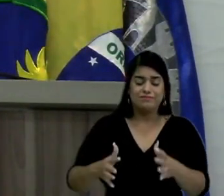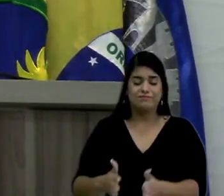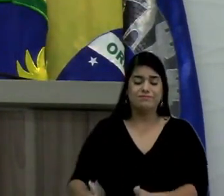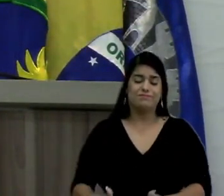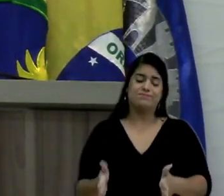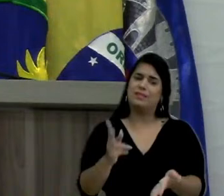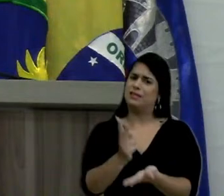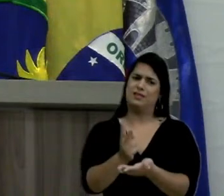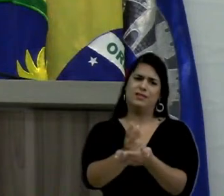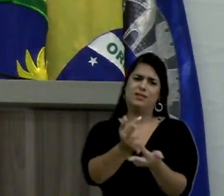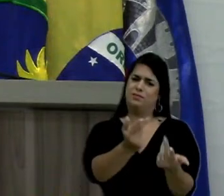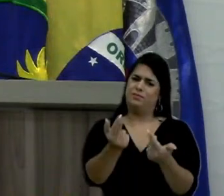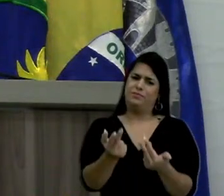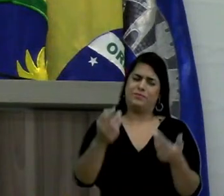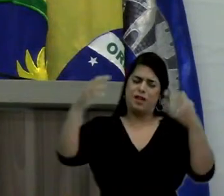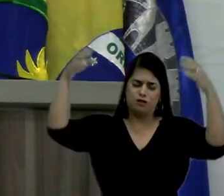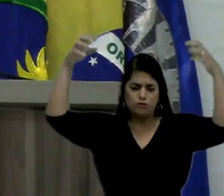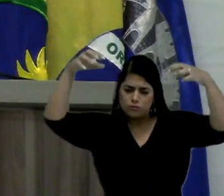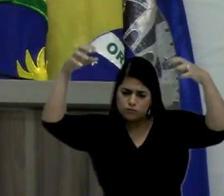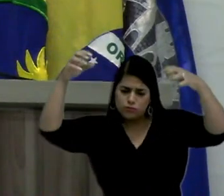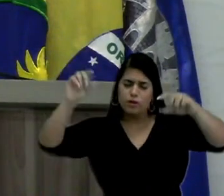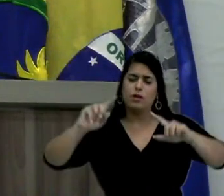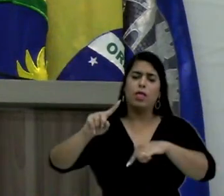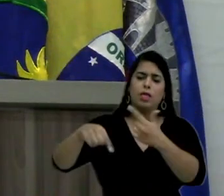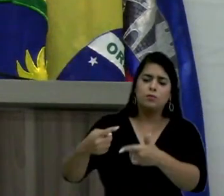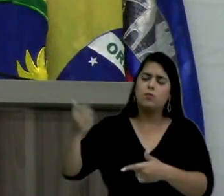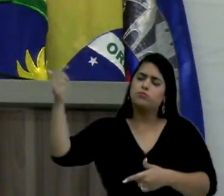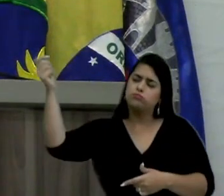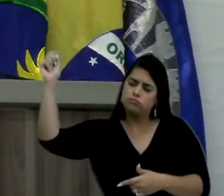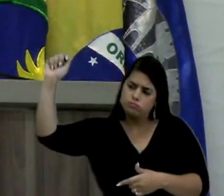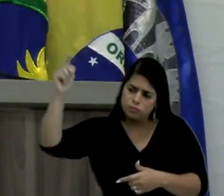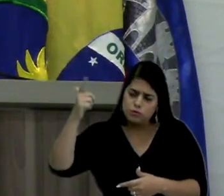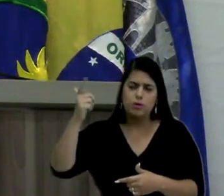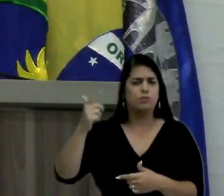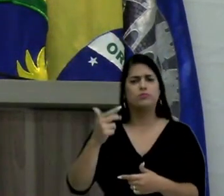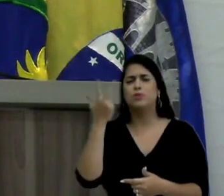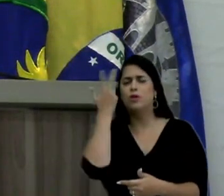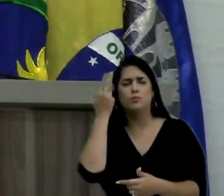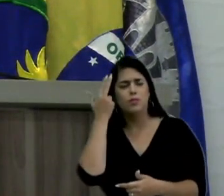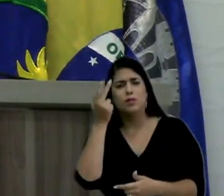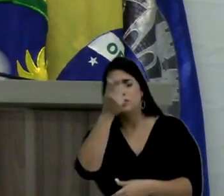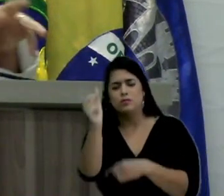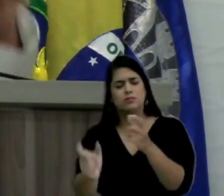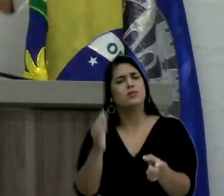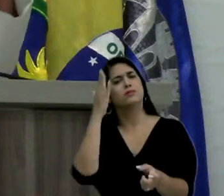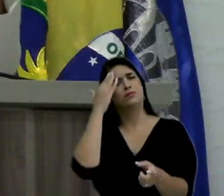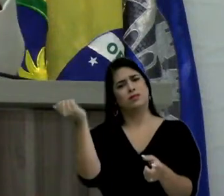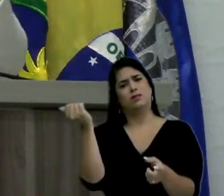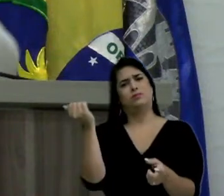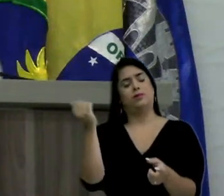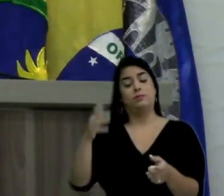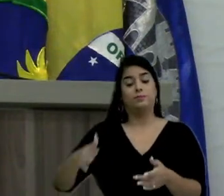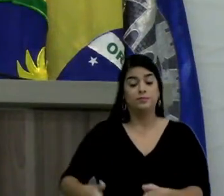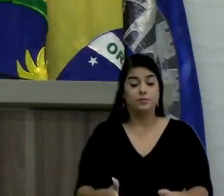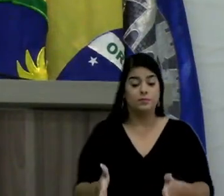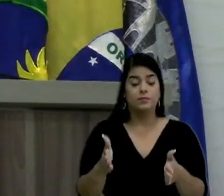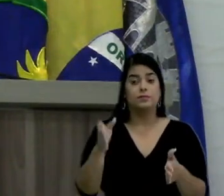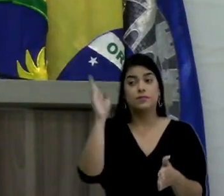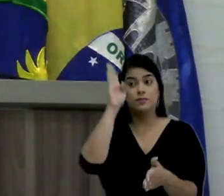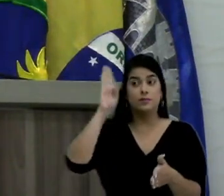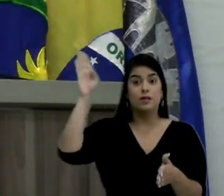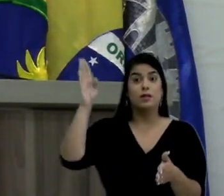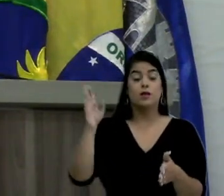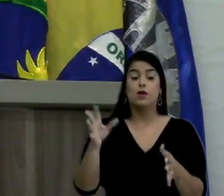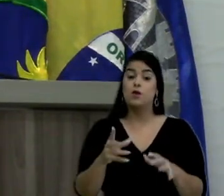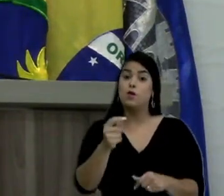vai existir isso e as pessoas sabem disso nessas estradas nesse mandato praticamente